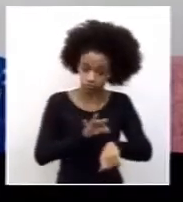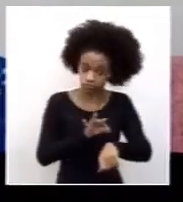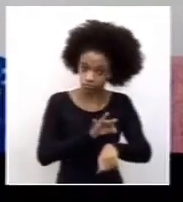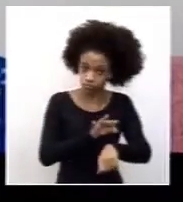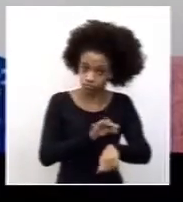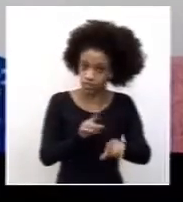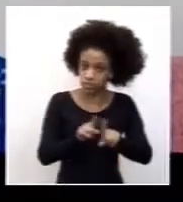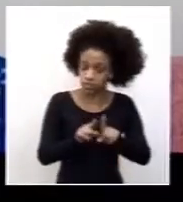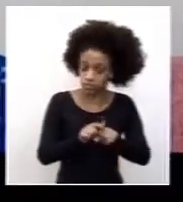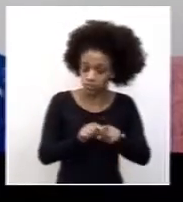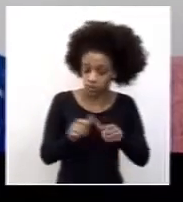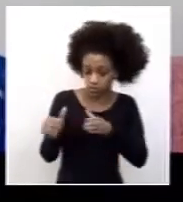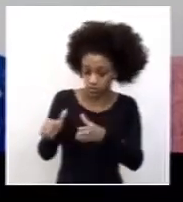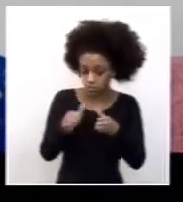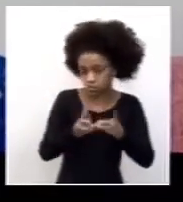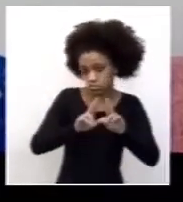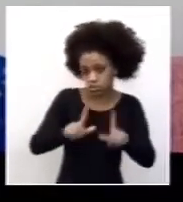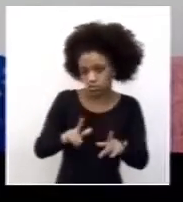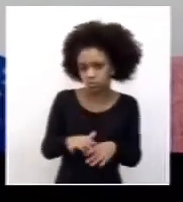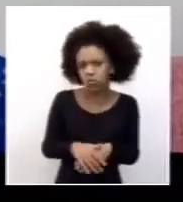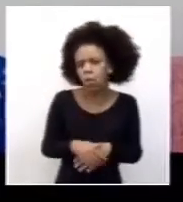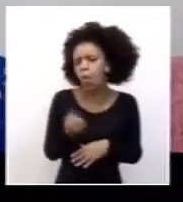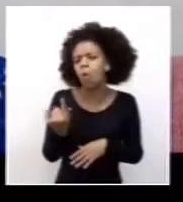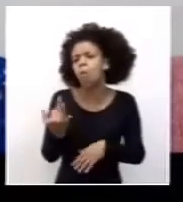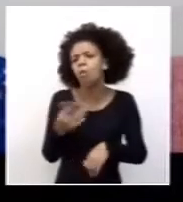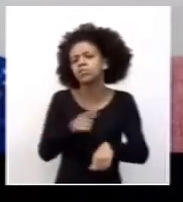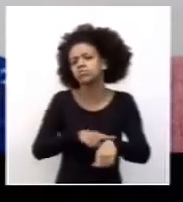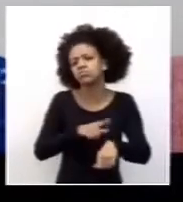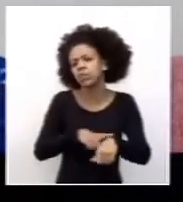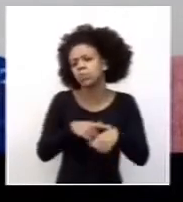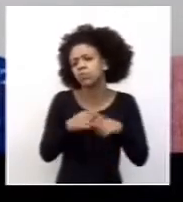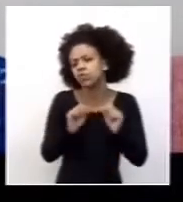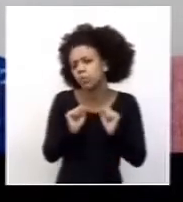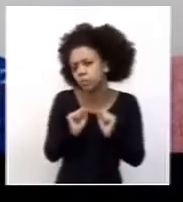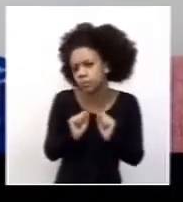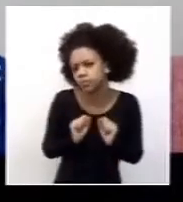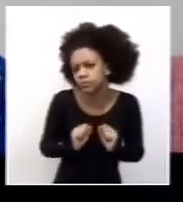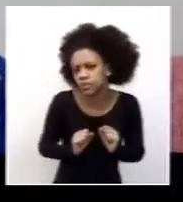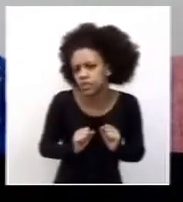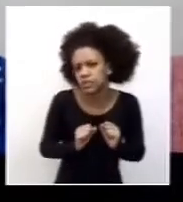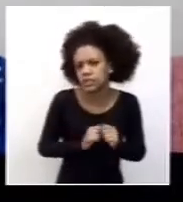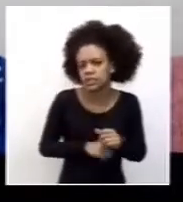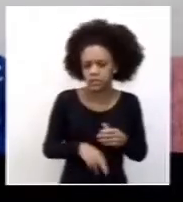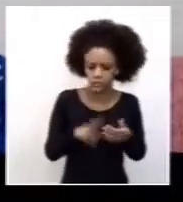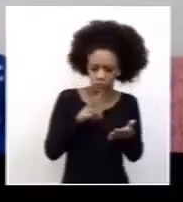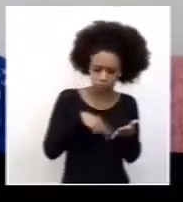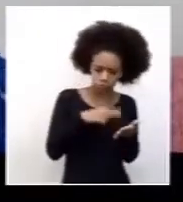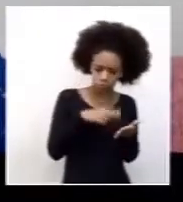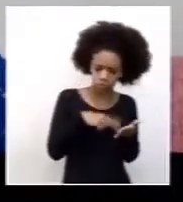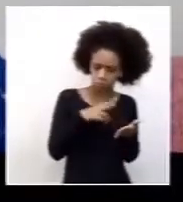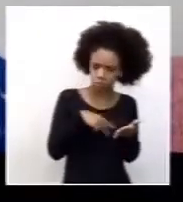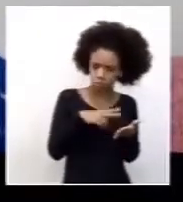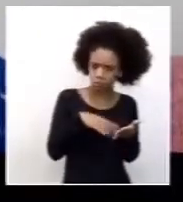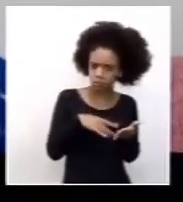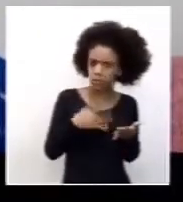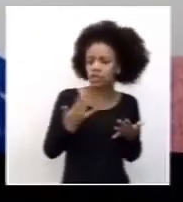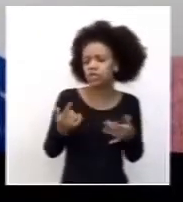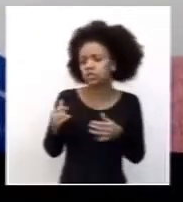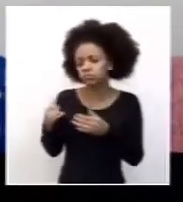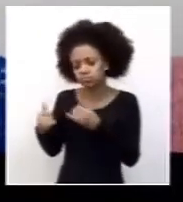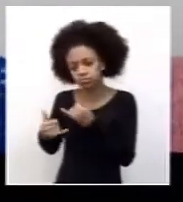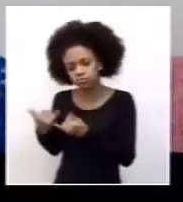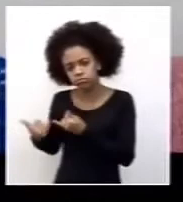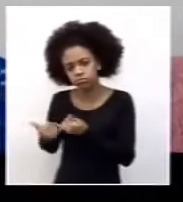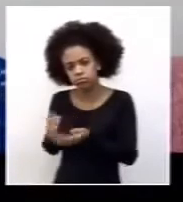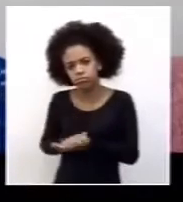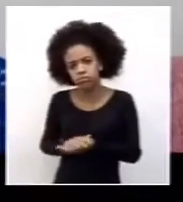espaços é primordial. Quanto tempo eu vou permitir que o meu aluno fique no canto da leitura? E no canto de jogos?